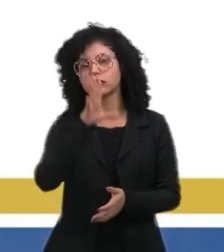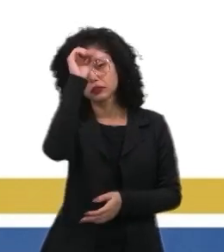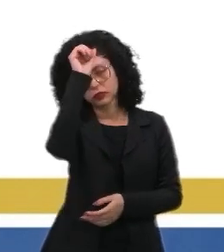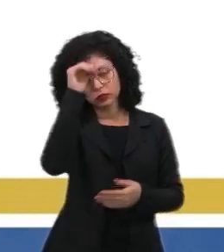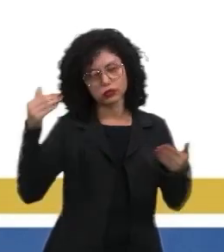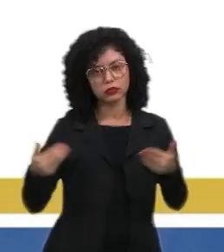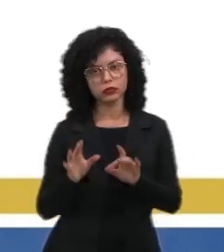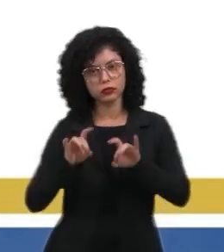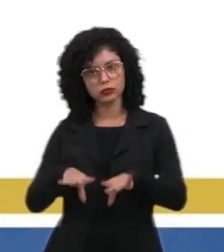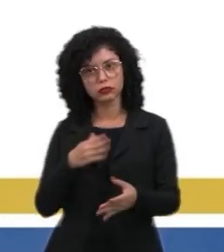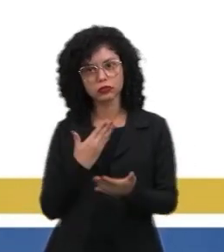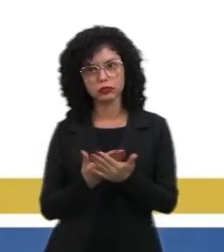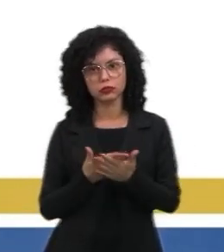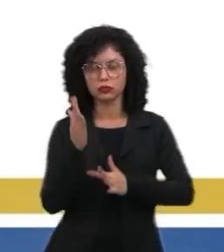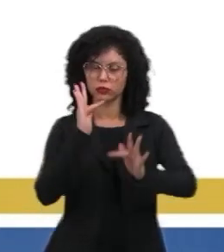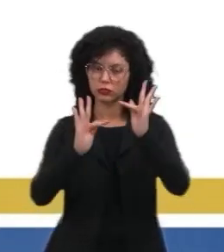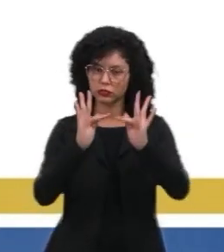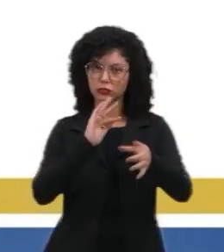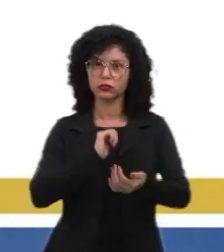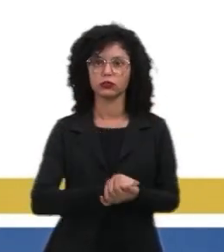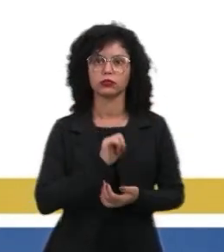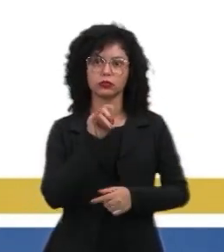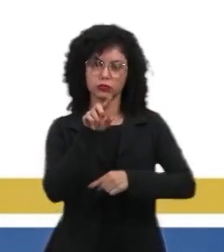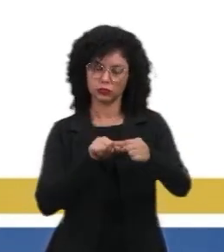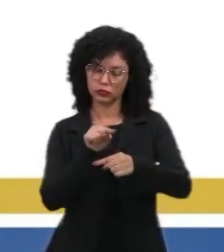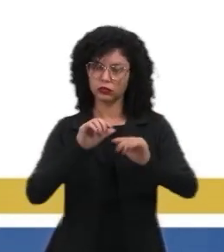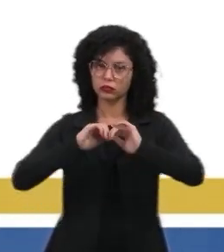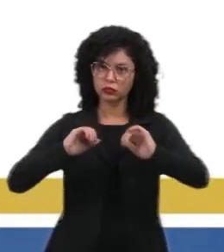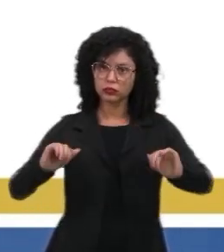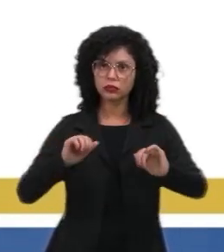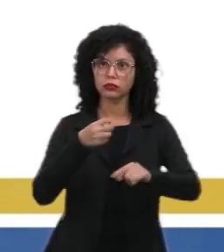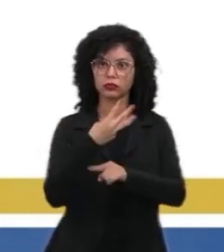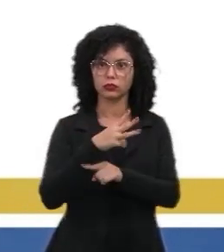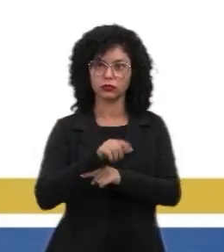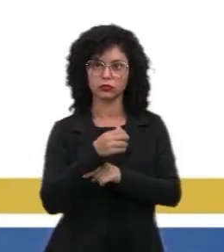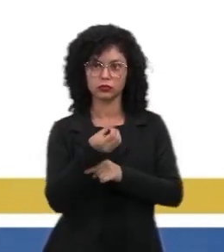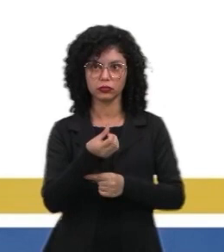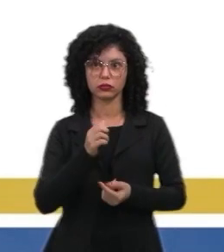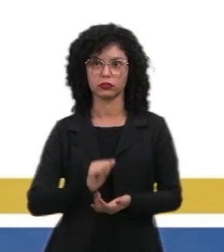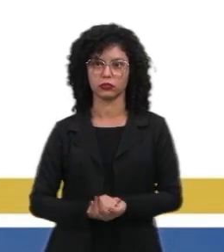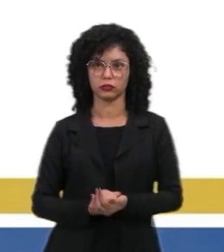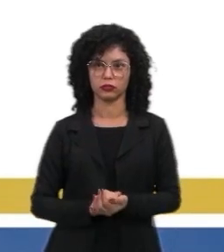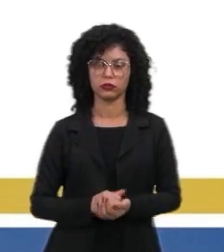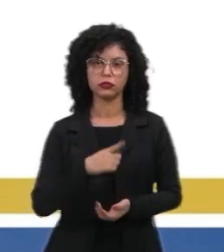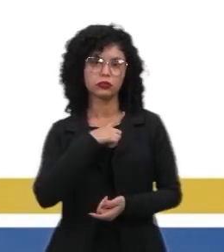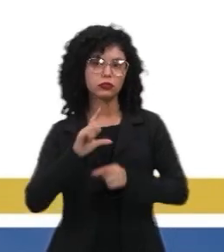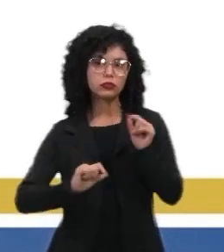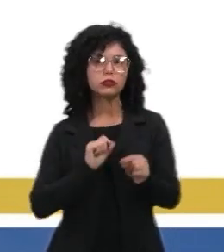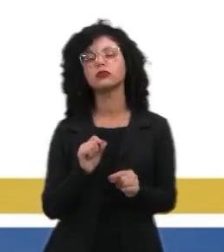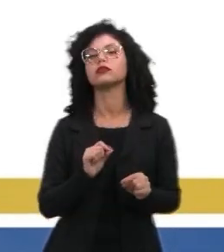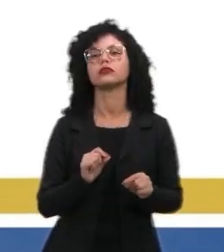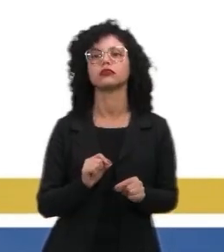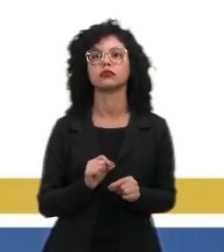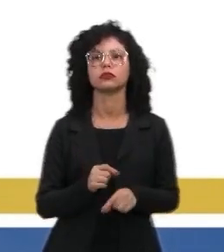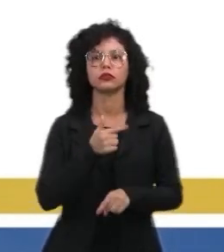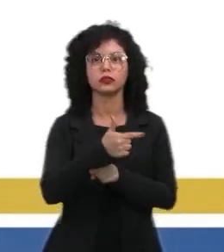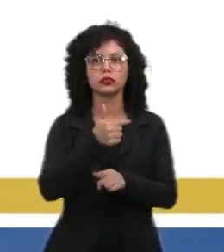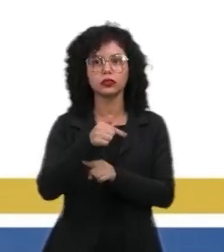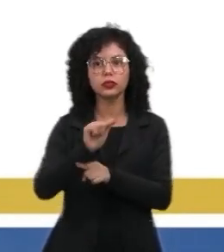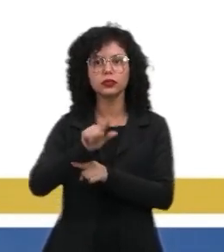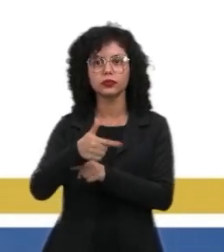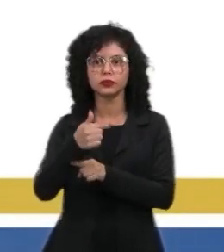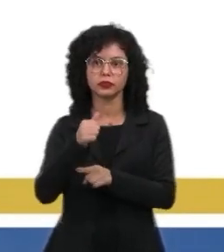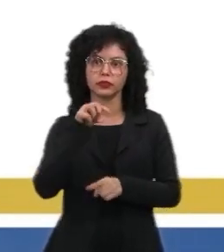na nossa última aulinha de física. Então, se eu divido 100 para 3,6, eu vou ter 27,7 metros